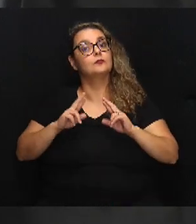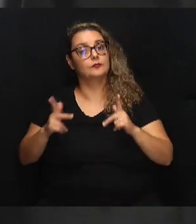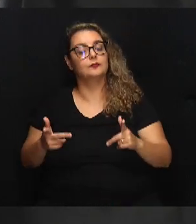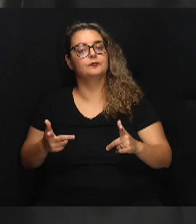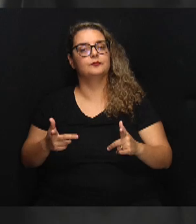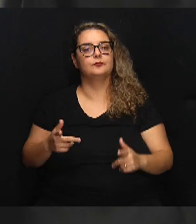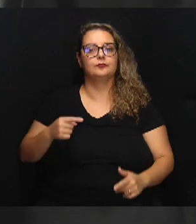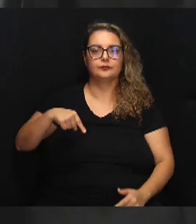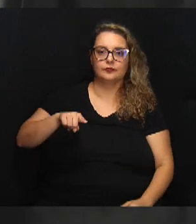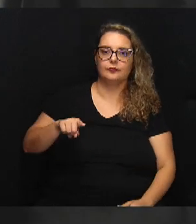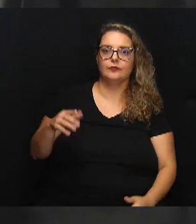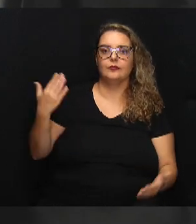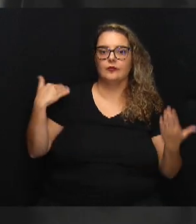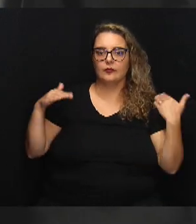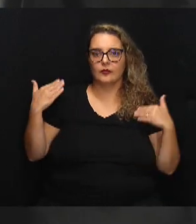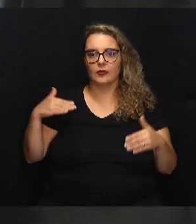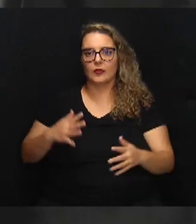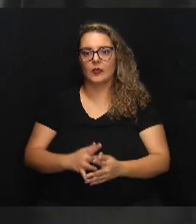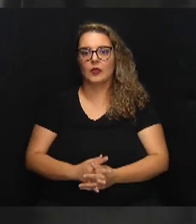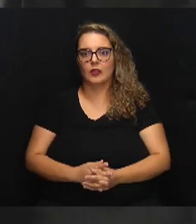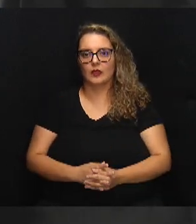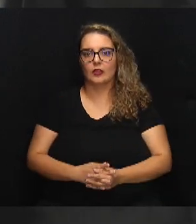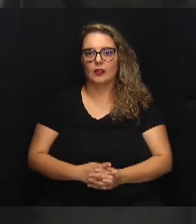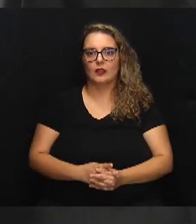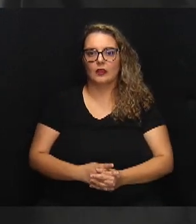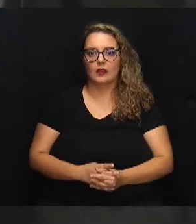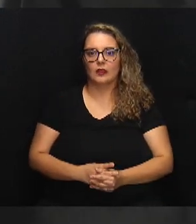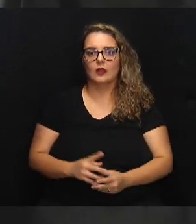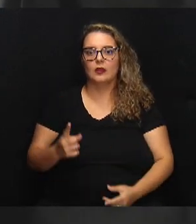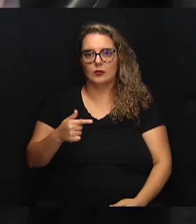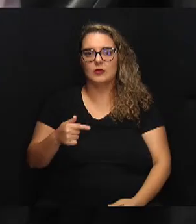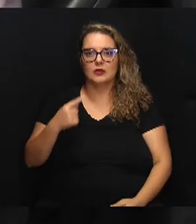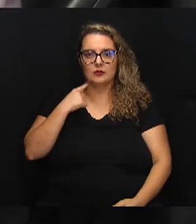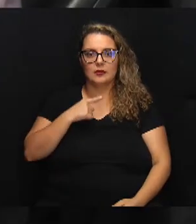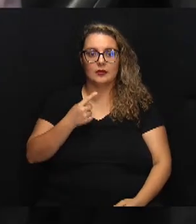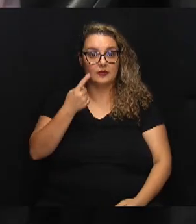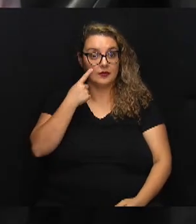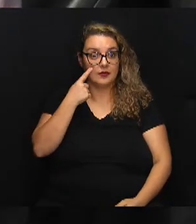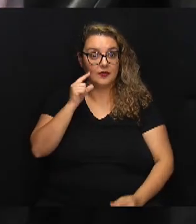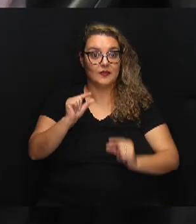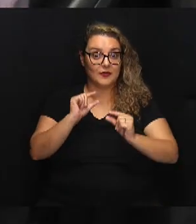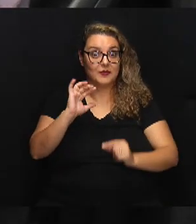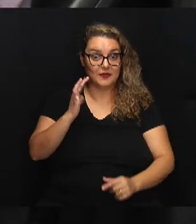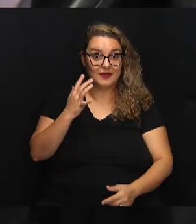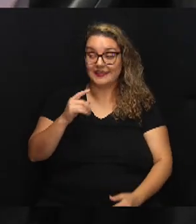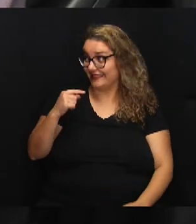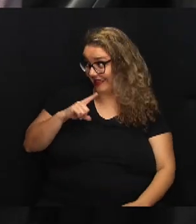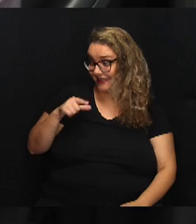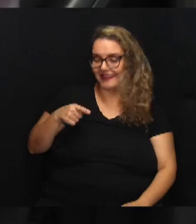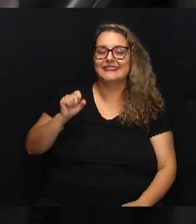E fomos passar uma semana lá em Vamos ver um Minas. pouquinho como Será que foi? tem aí? Vamos ver?